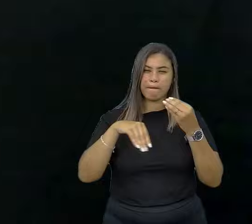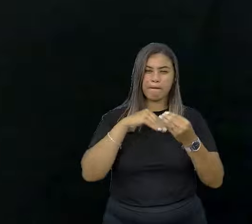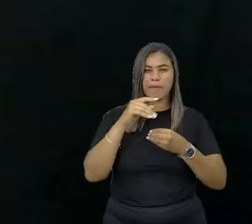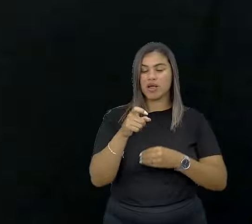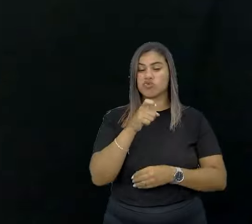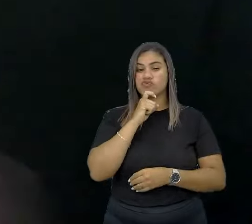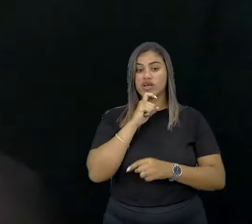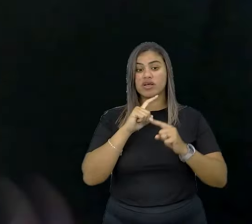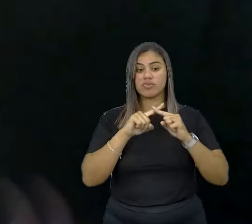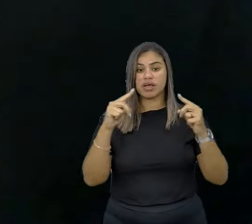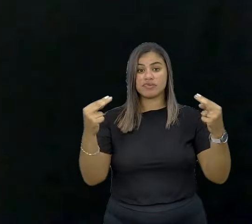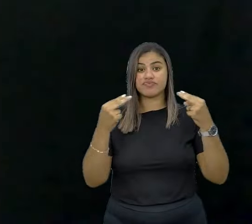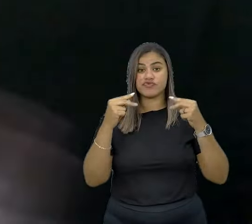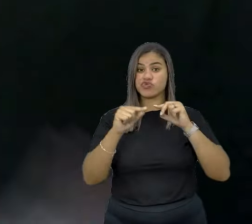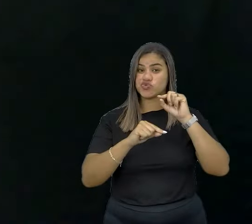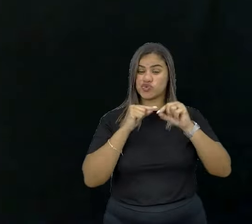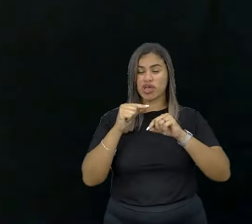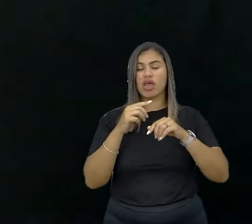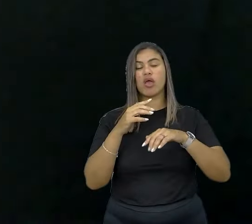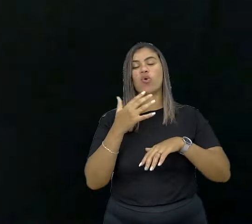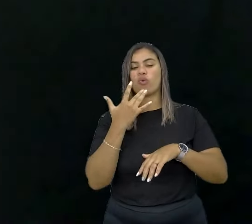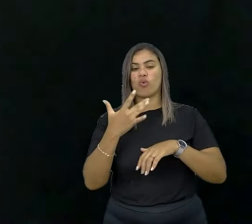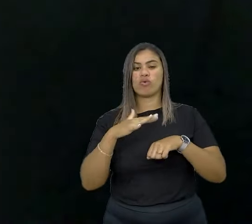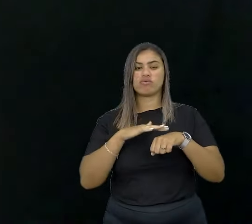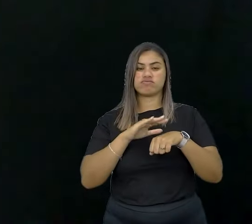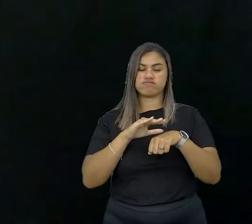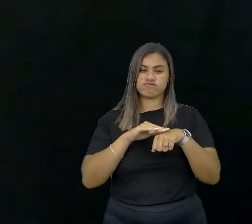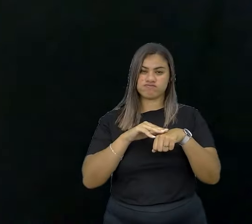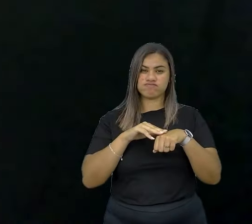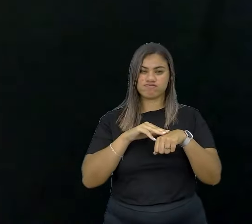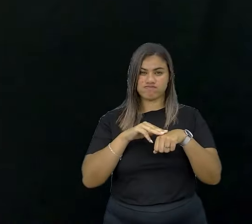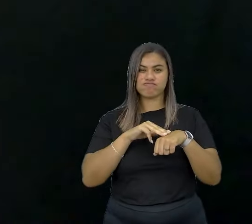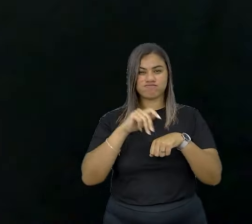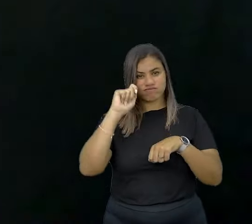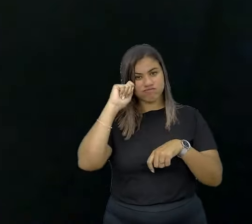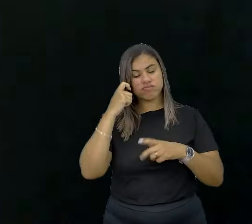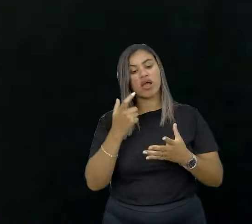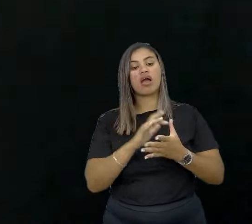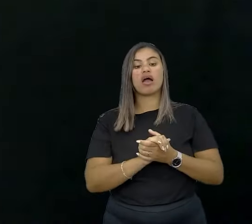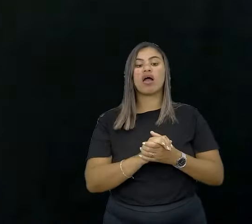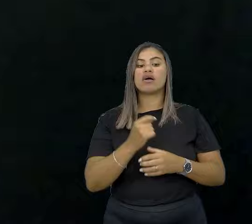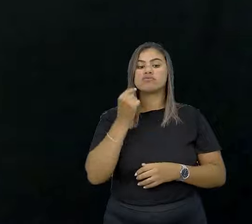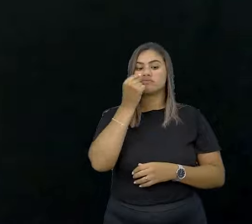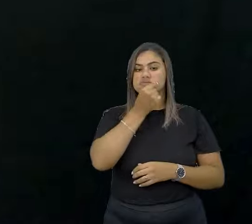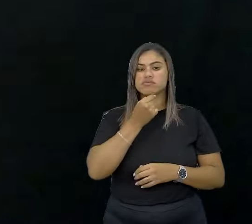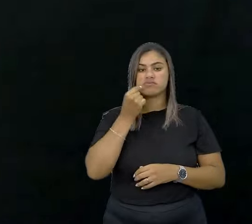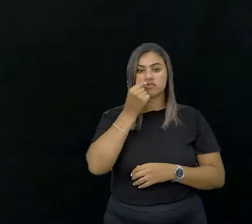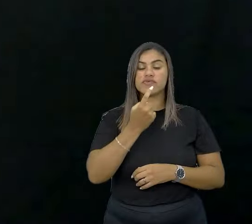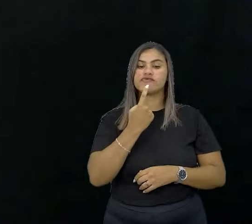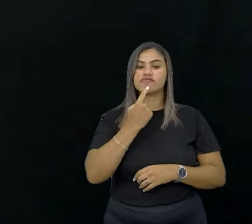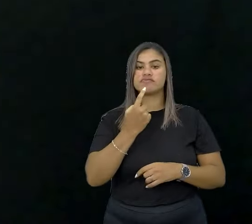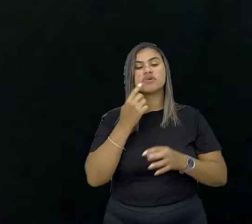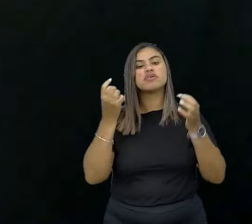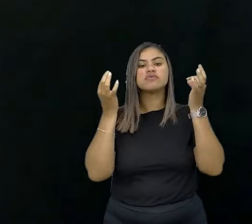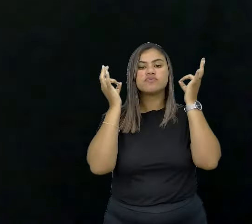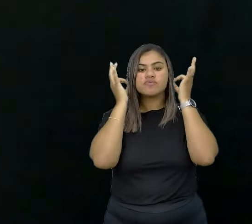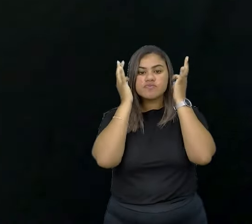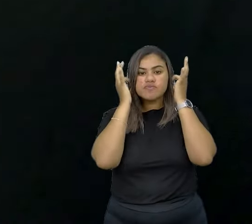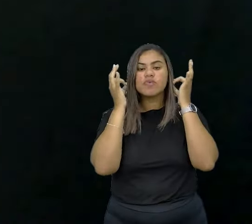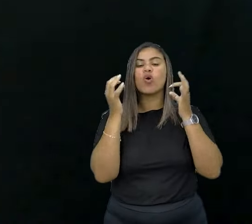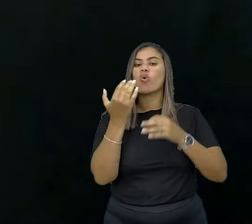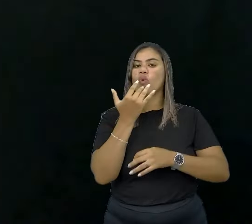que na tela fica castanho. Estou de batom vermelho, estou de brincos com uma